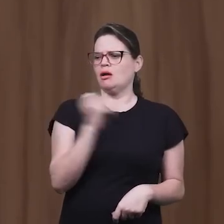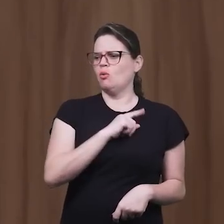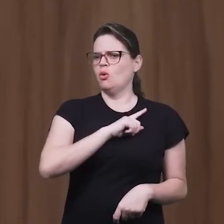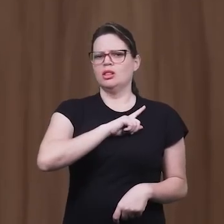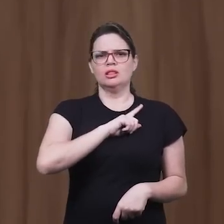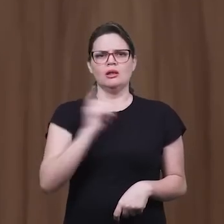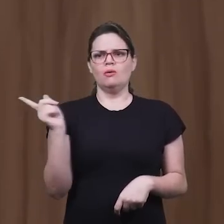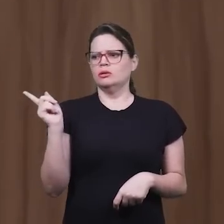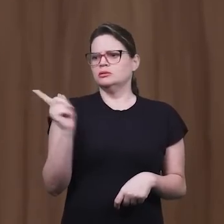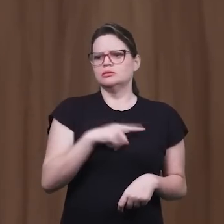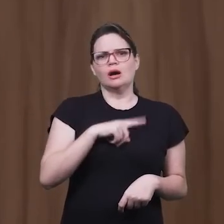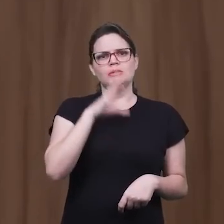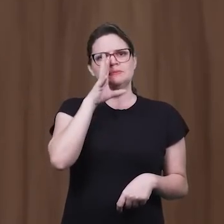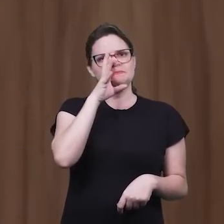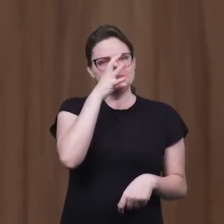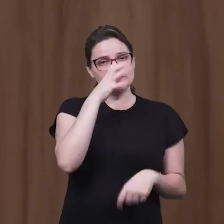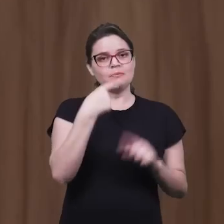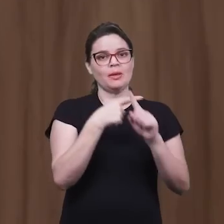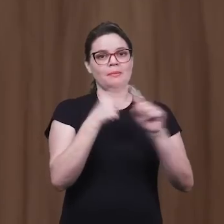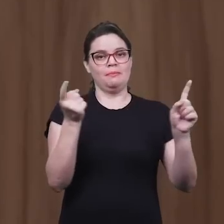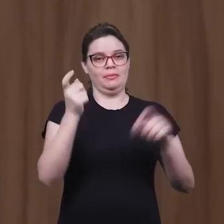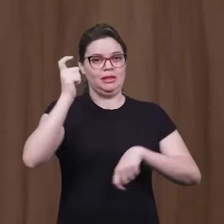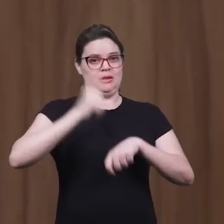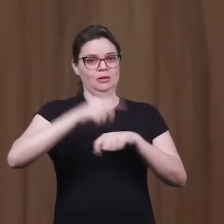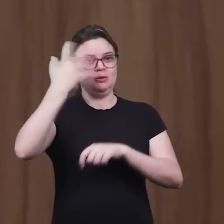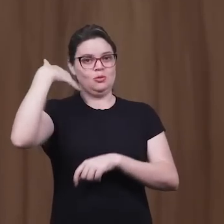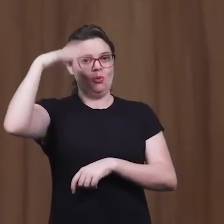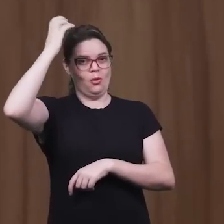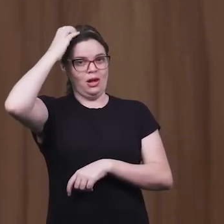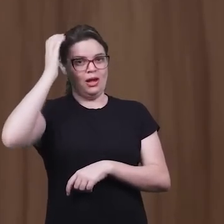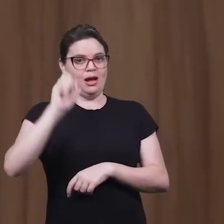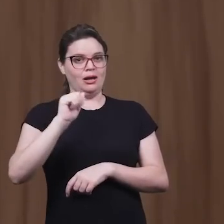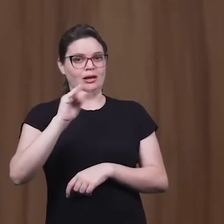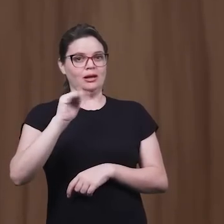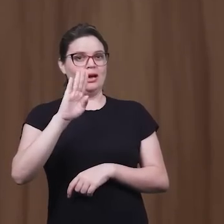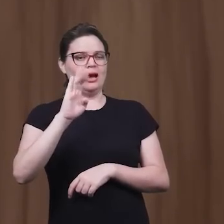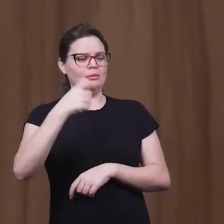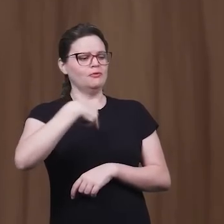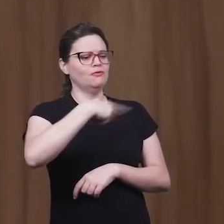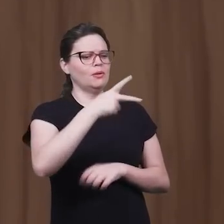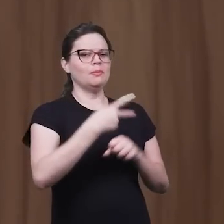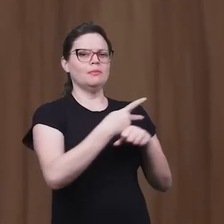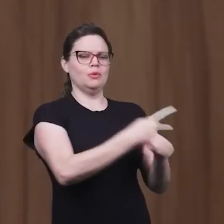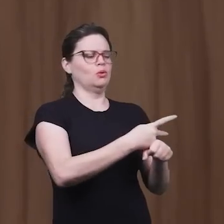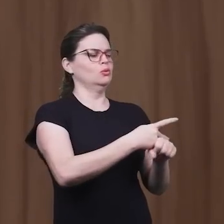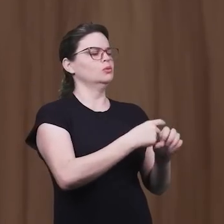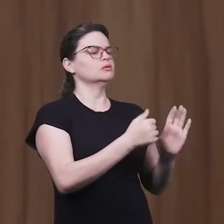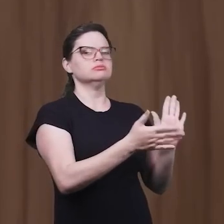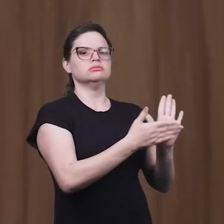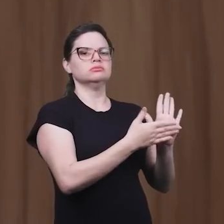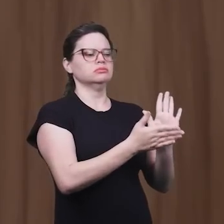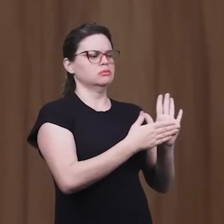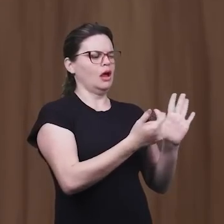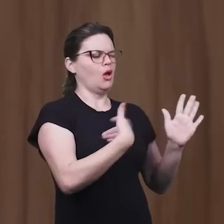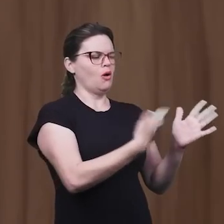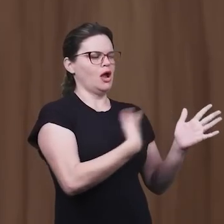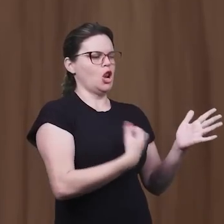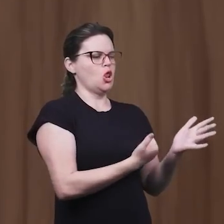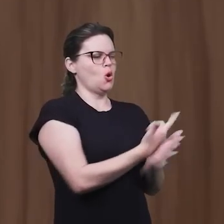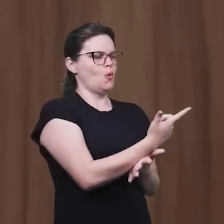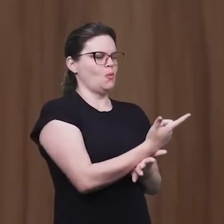interessante. Quando Acabe vai fazer a proposta, o que Nabote fala? Guarde-me o